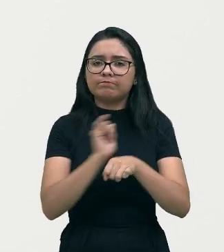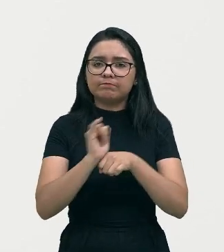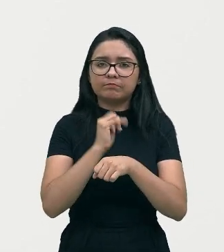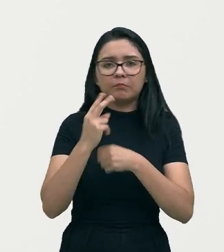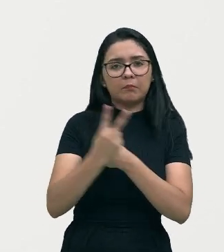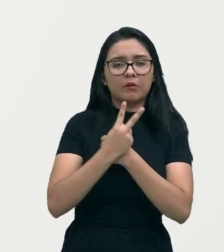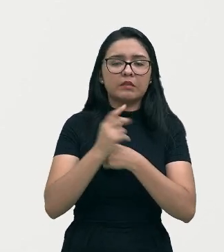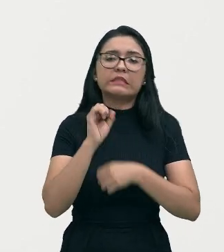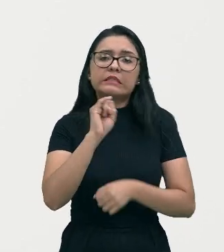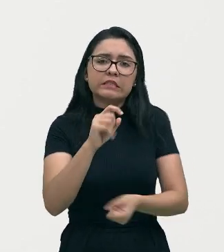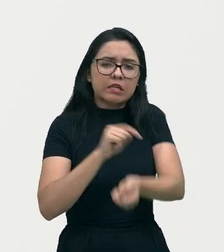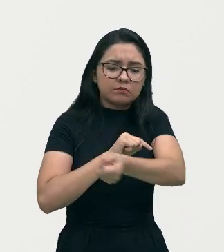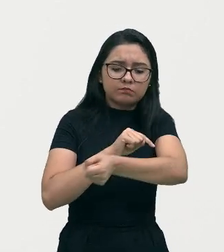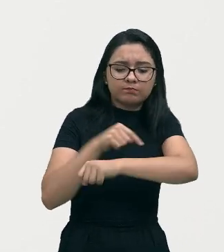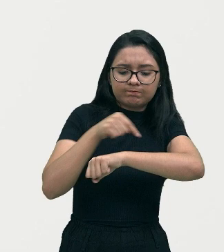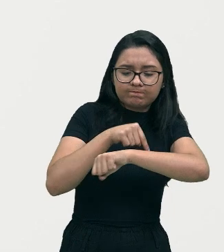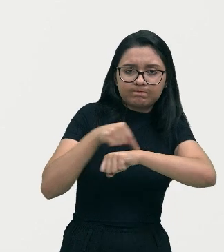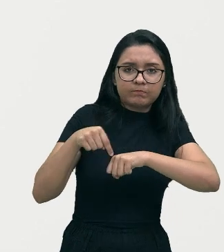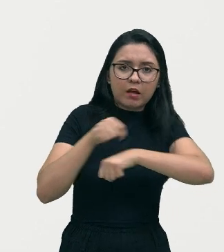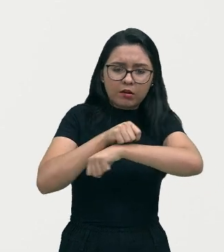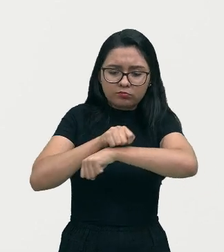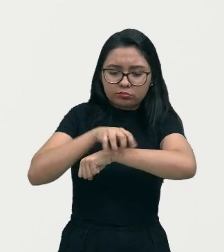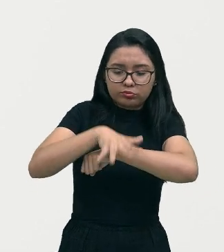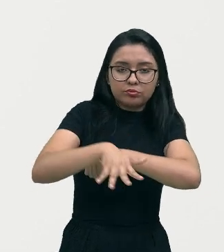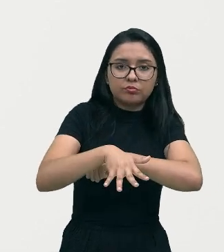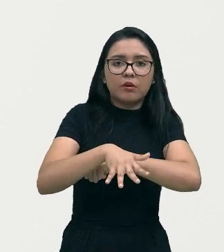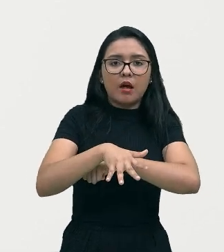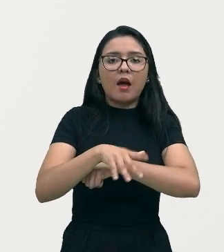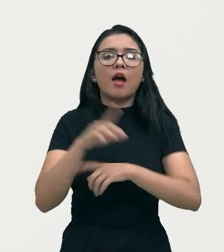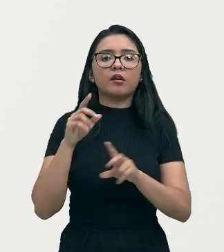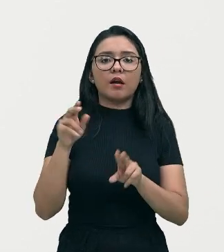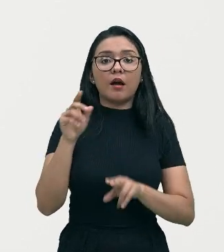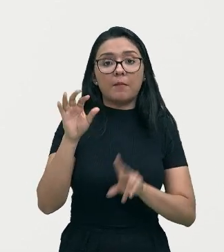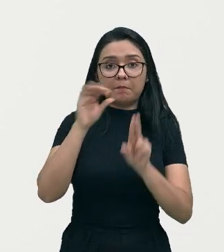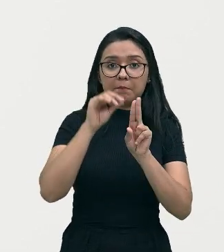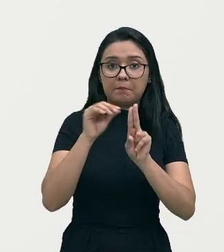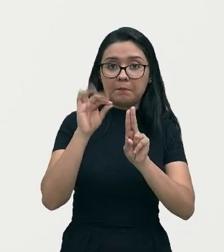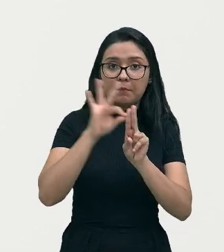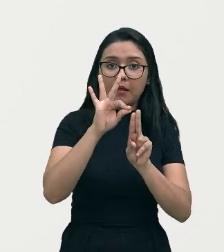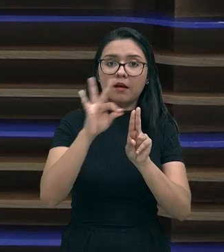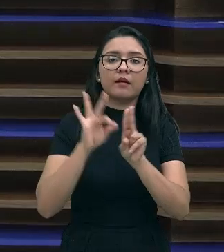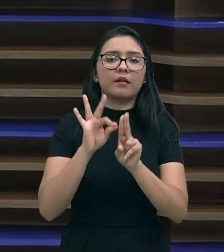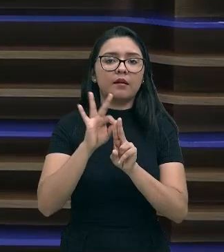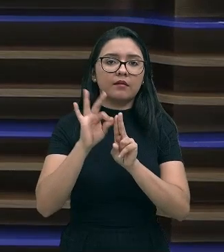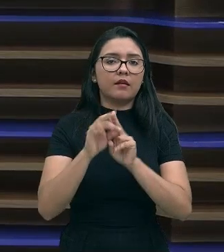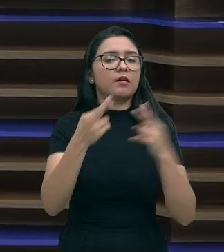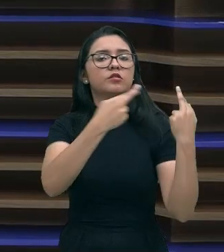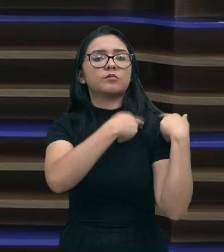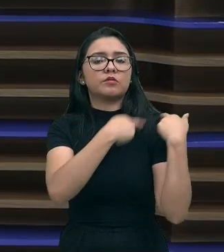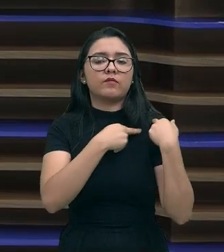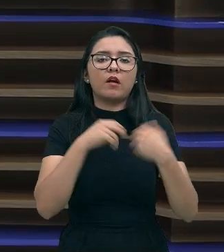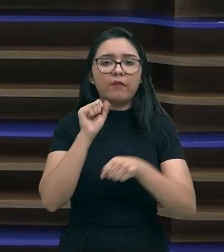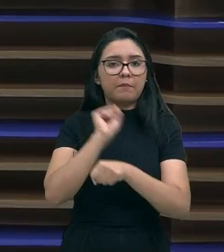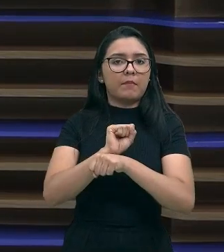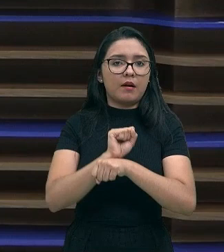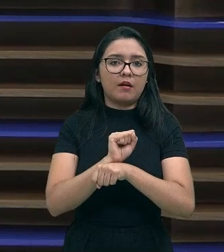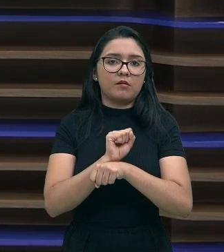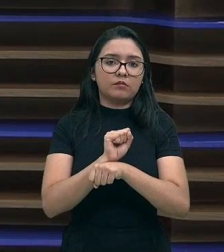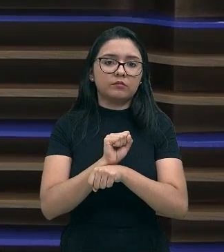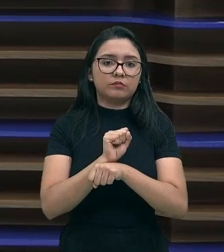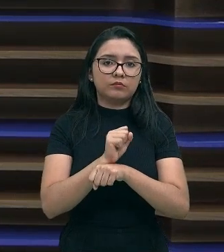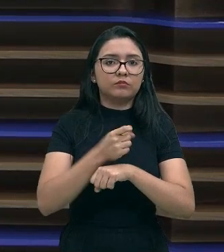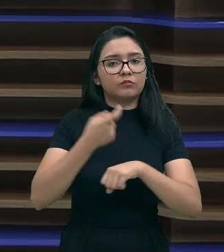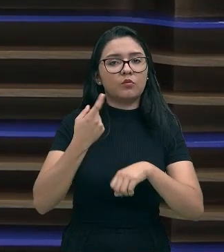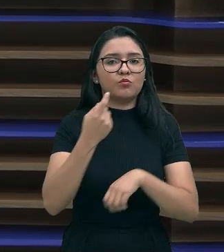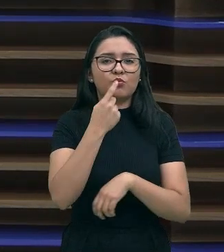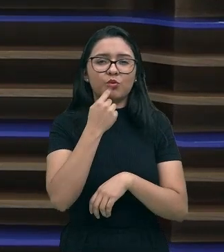ali um corte, um ferimento maior, as plaquetas chegam ali primeiro e aí vão fazer o quê? Vão fazer que aquele sangue coagule, tá? Então, para